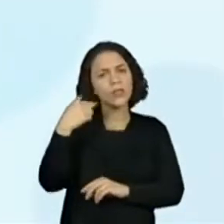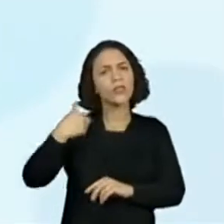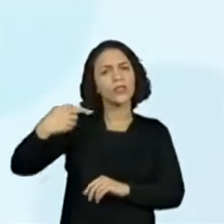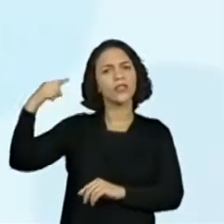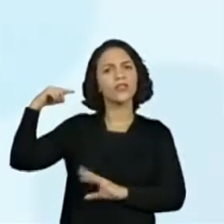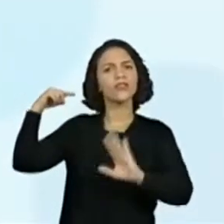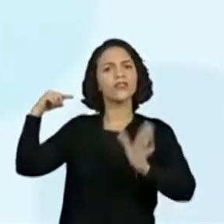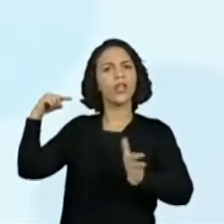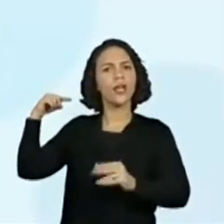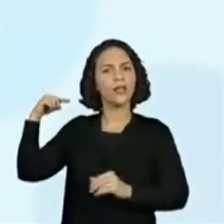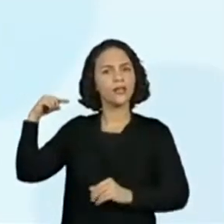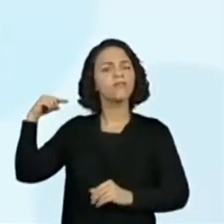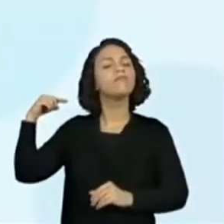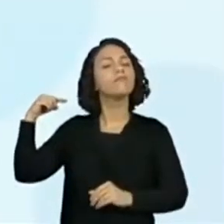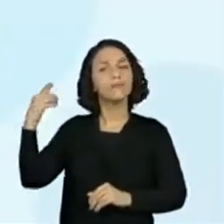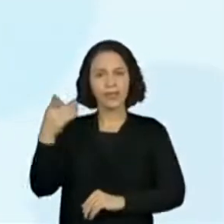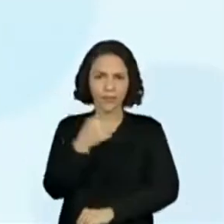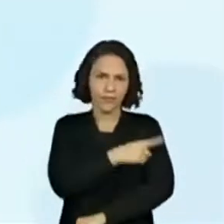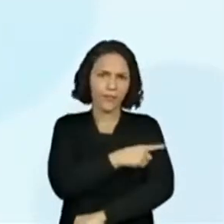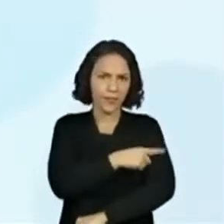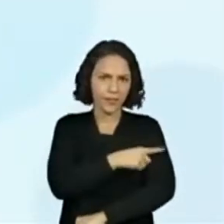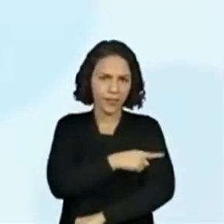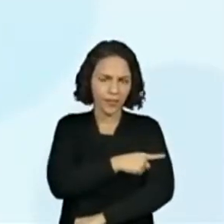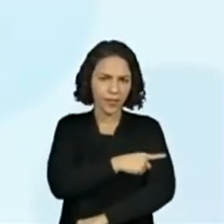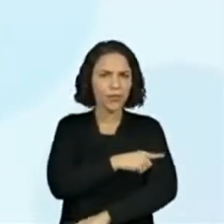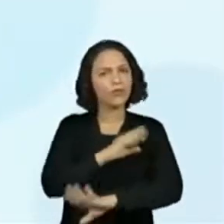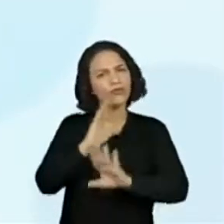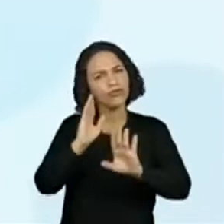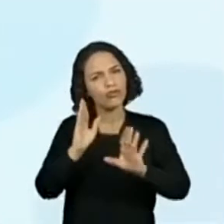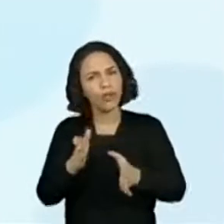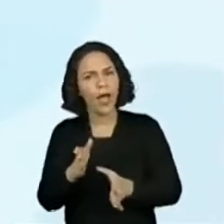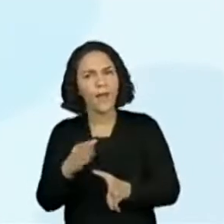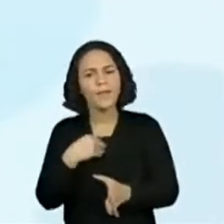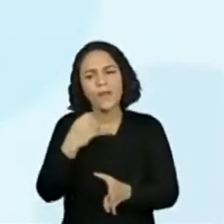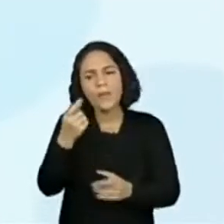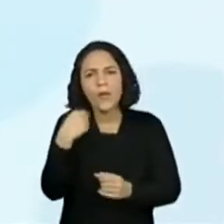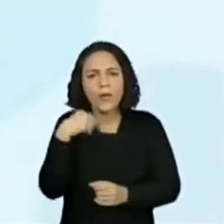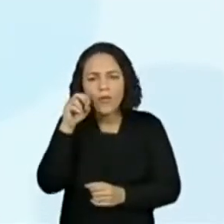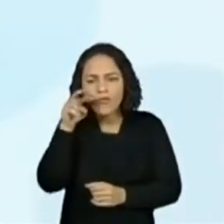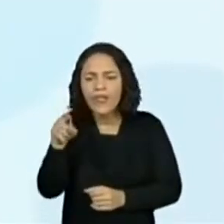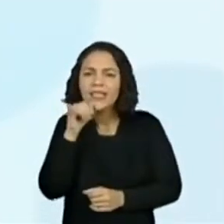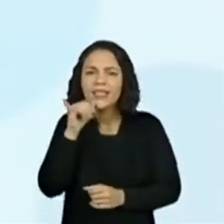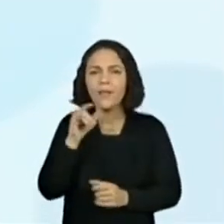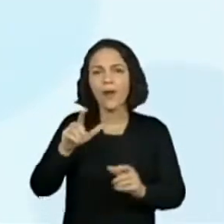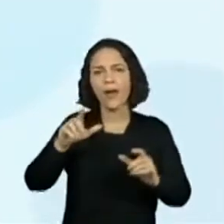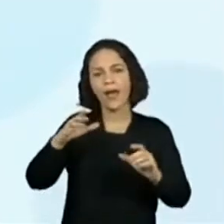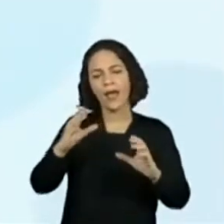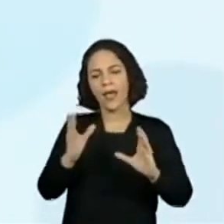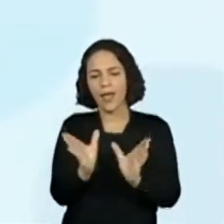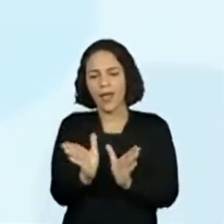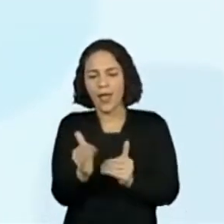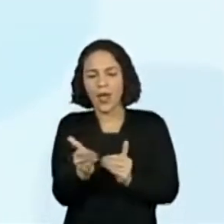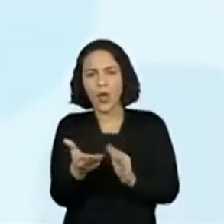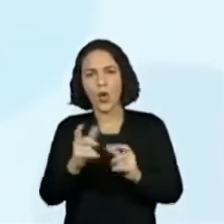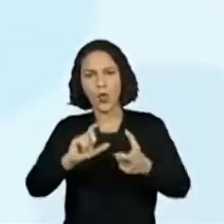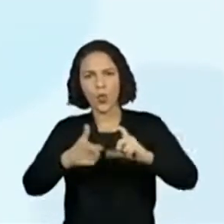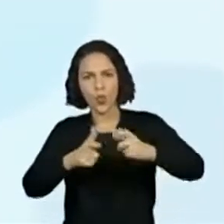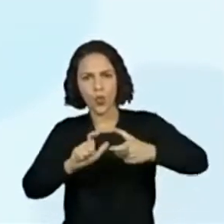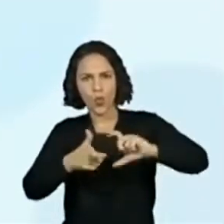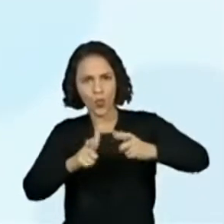né? Acho que no primeiro aninho aí a gente já passou por algumas coisas de olhar o cubo, não é mesmo? De